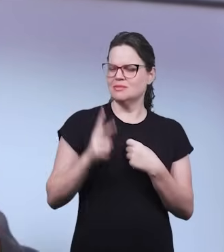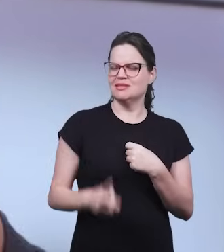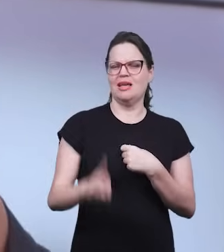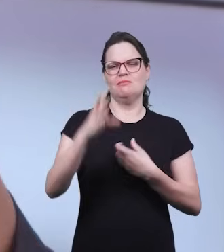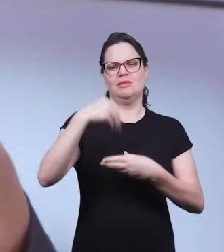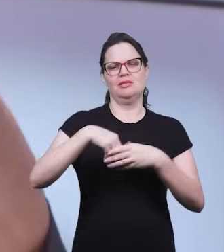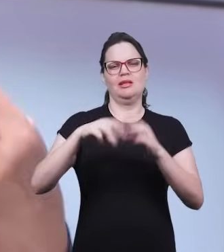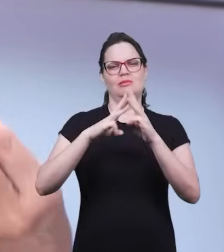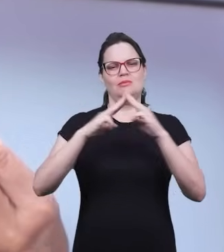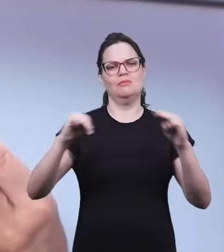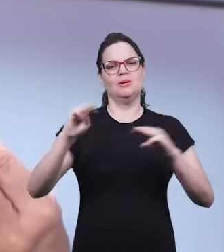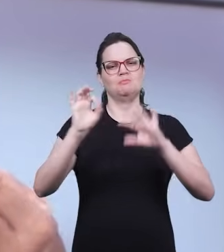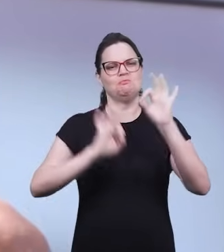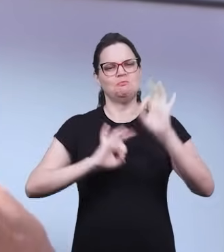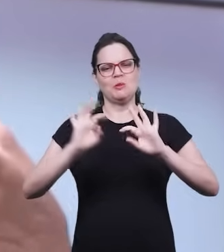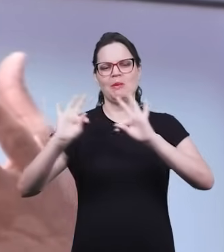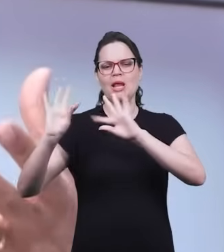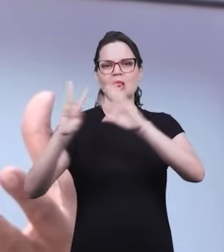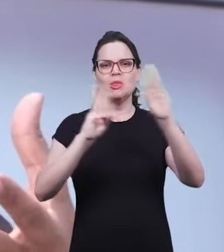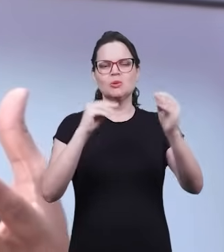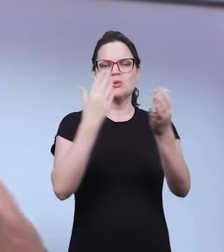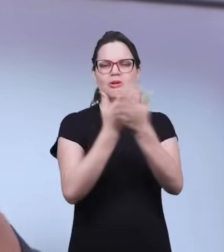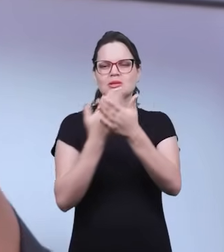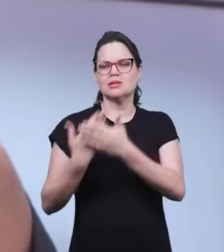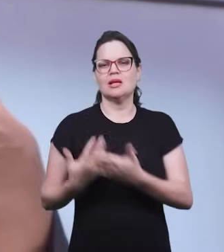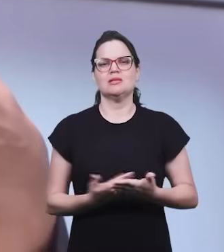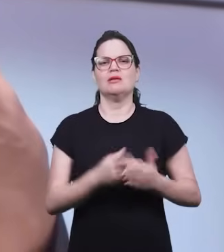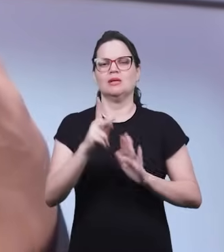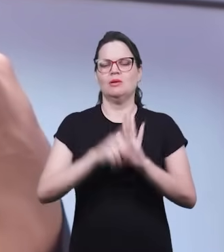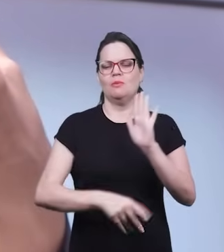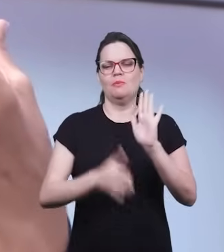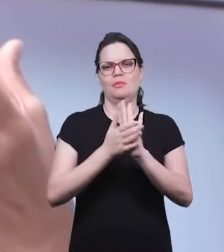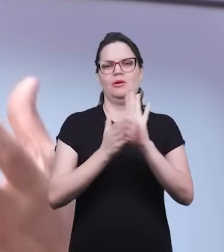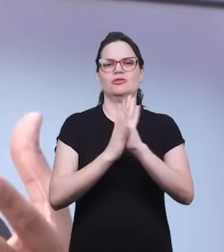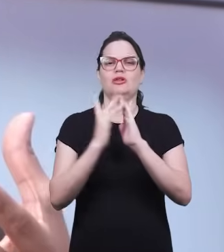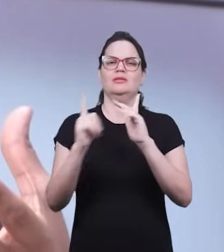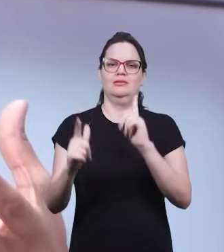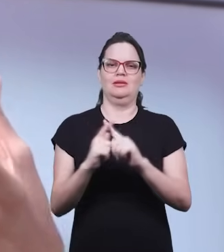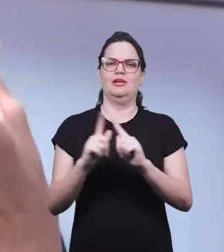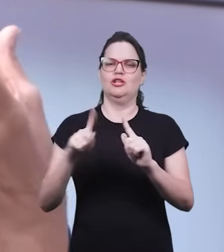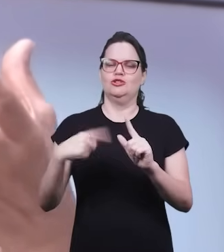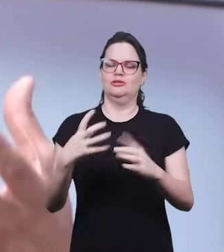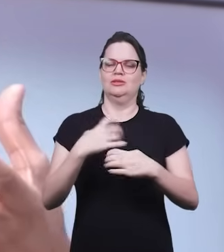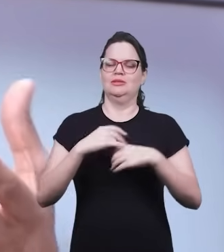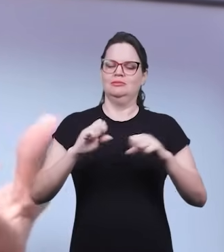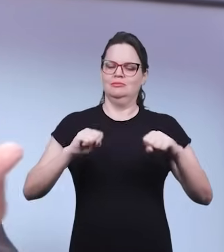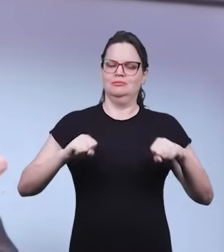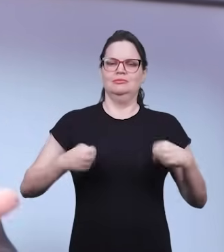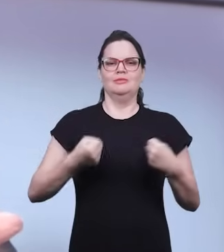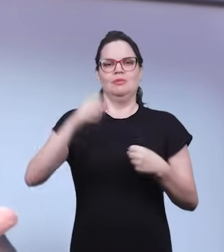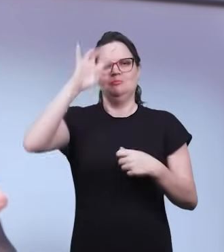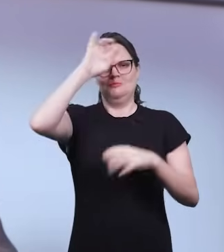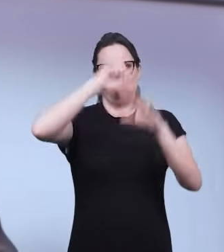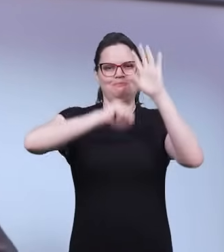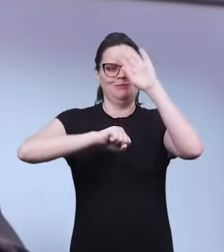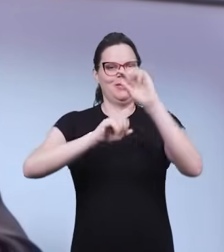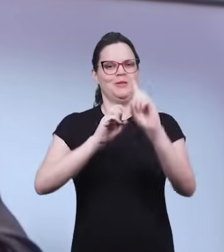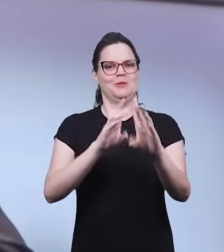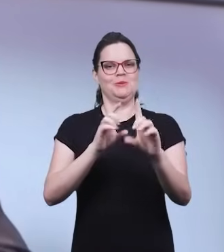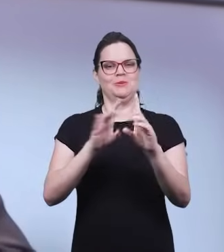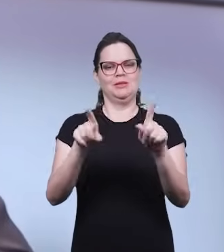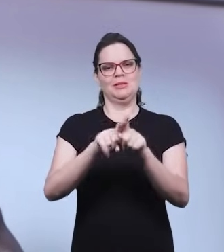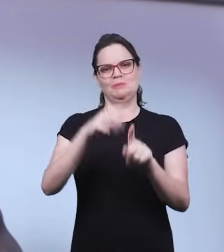lugar, com o plano do Senhor para a igreja, e a igreja se sentindo fortalecida na doutrina